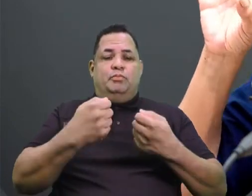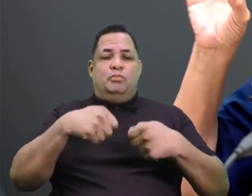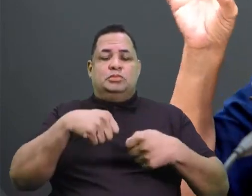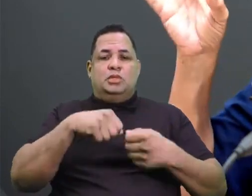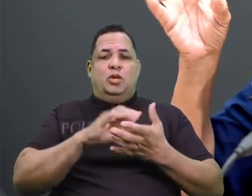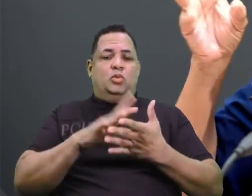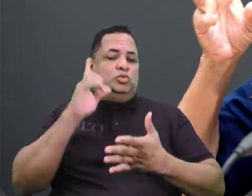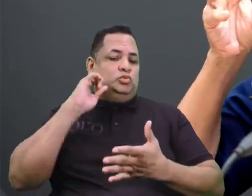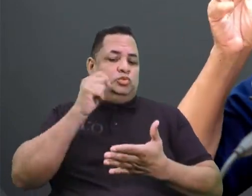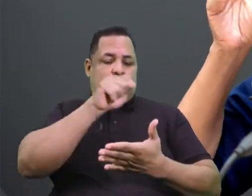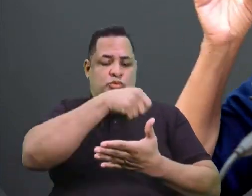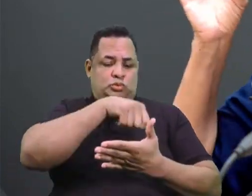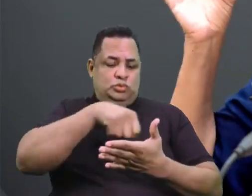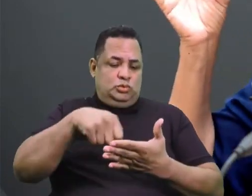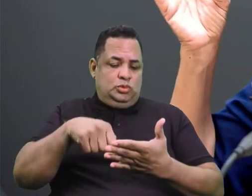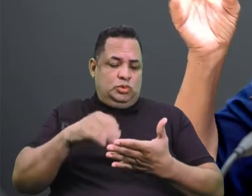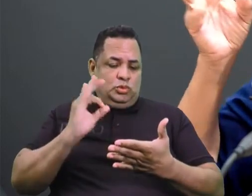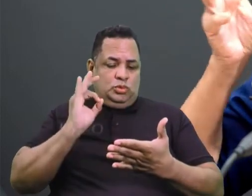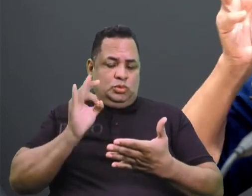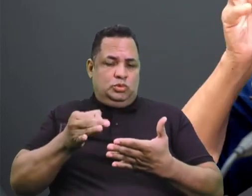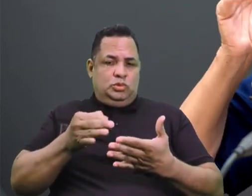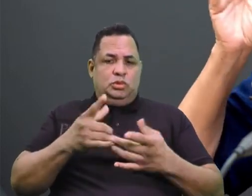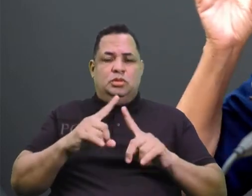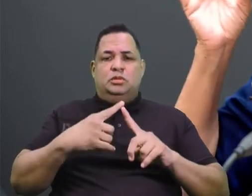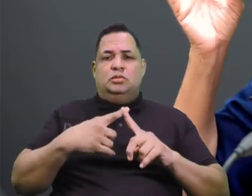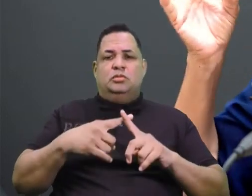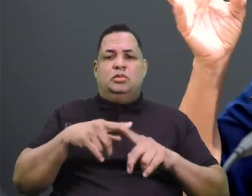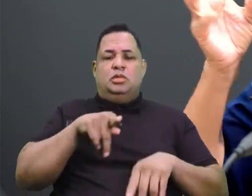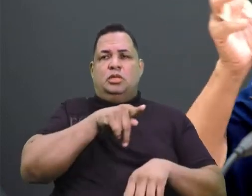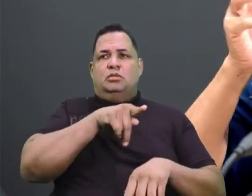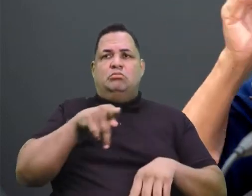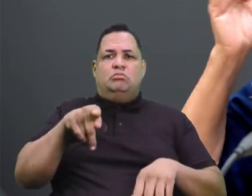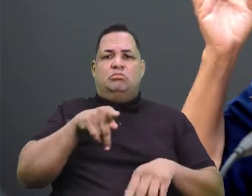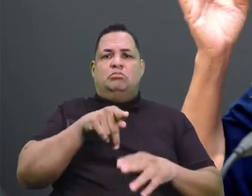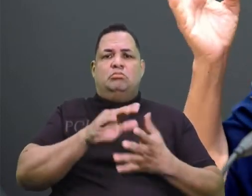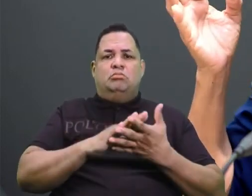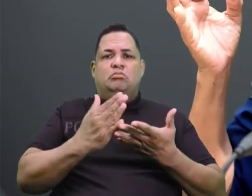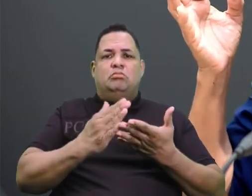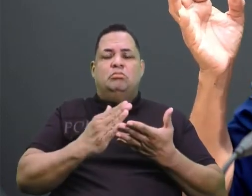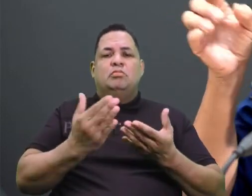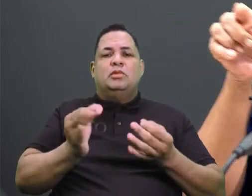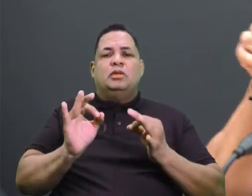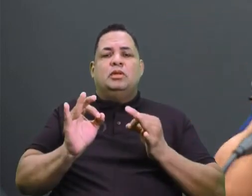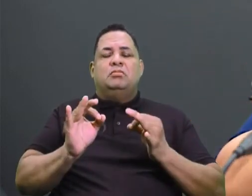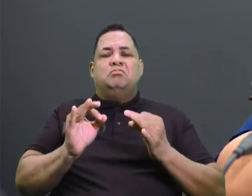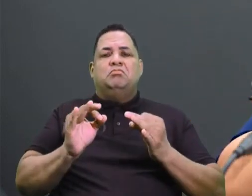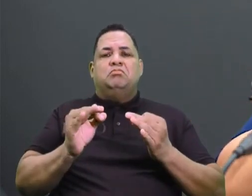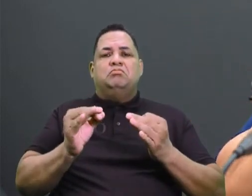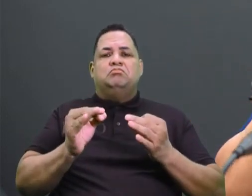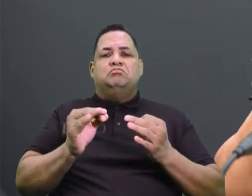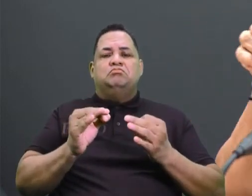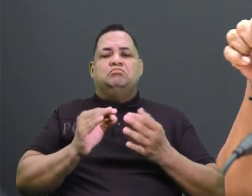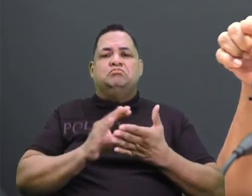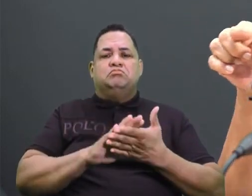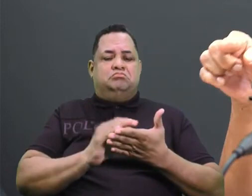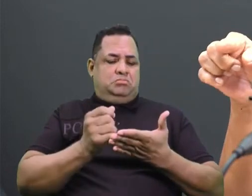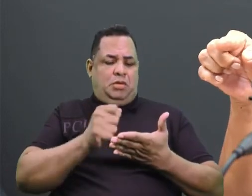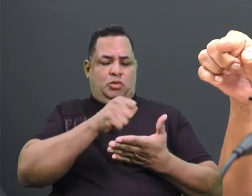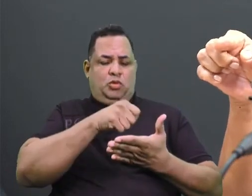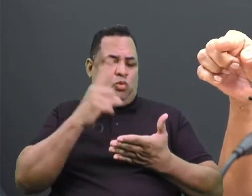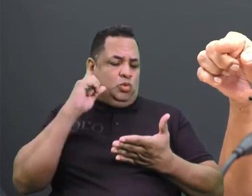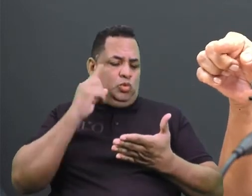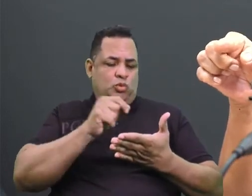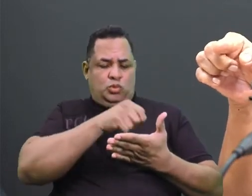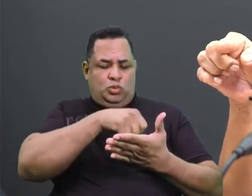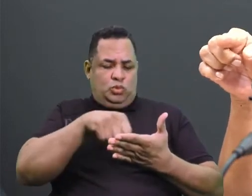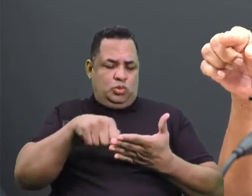na cabeça ainda dos professores puristas, ele não escrevia de acordo com